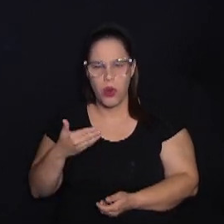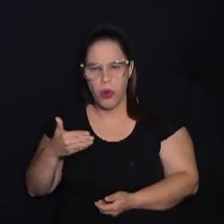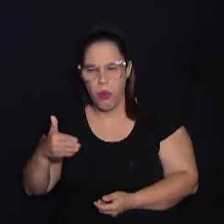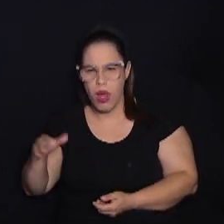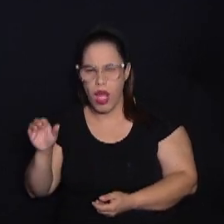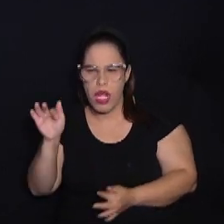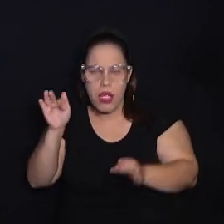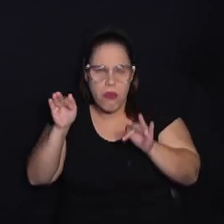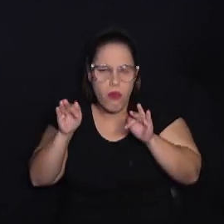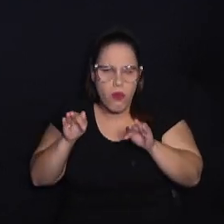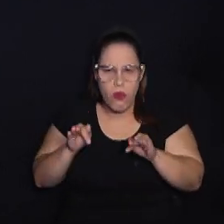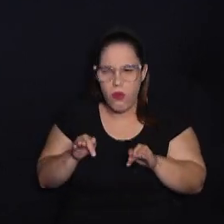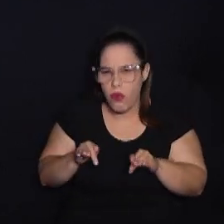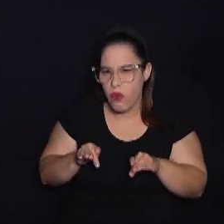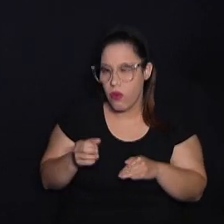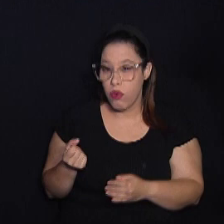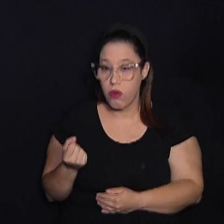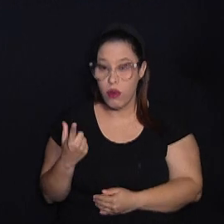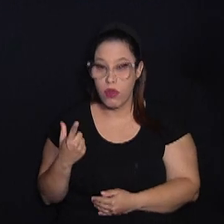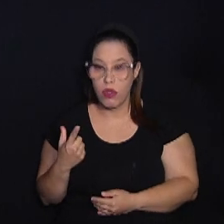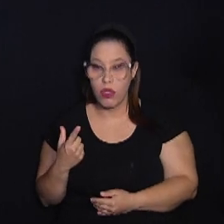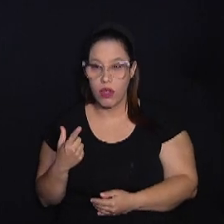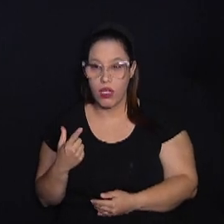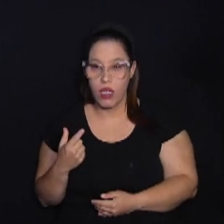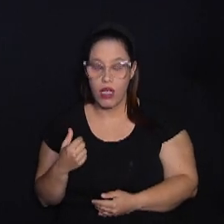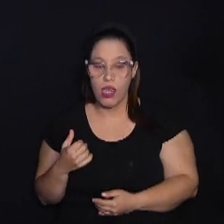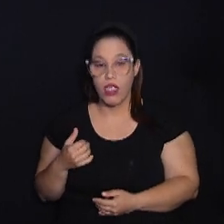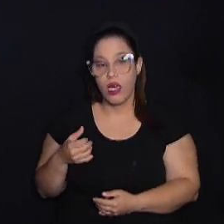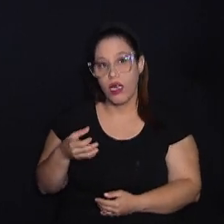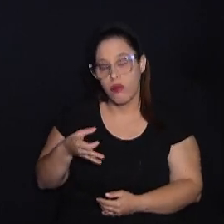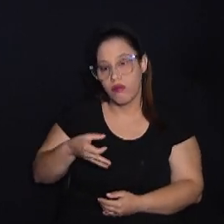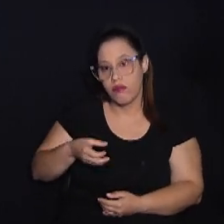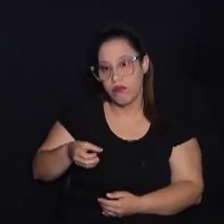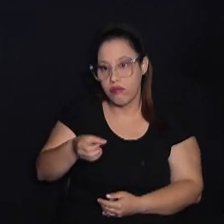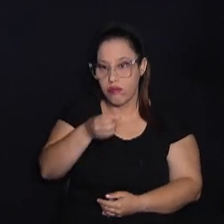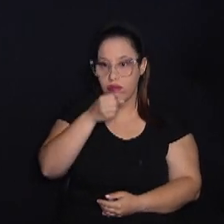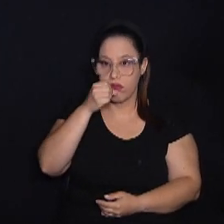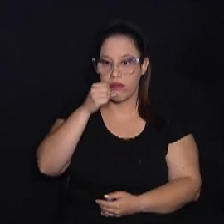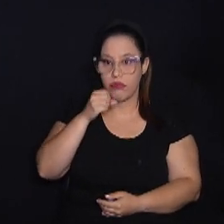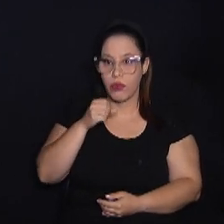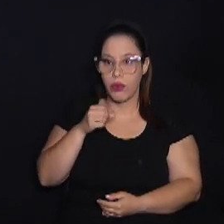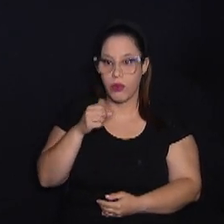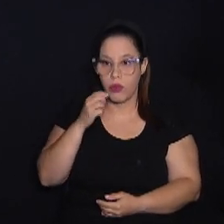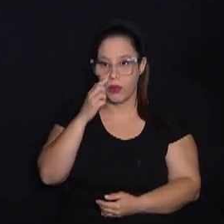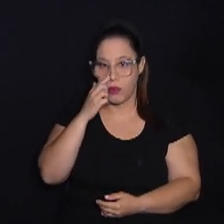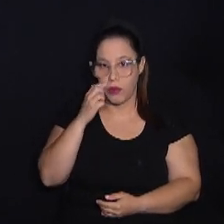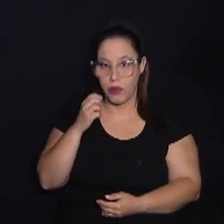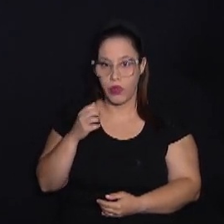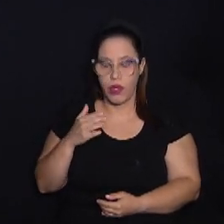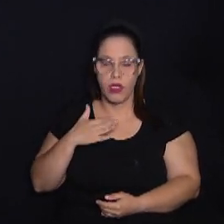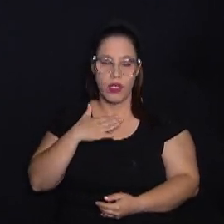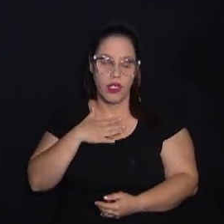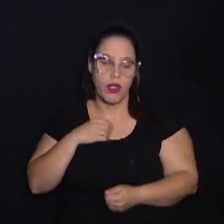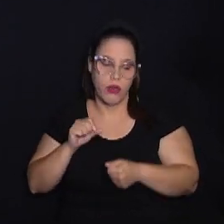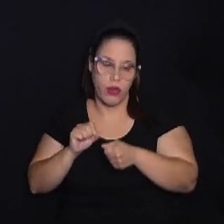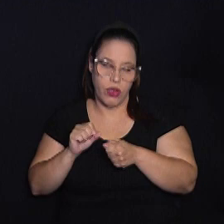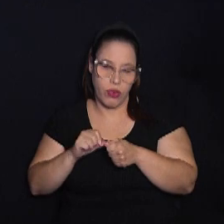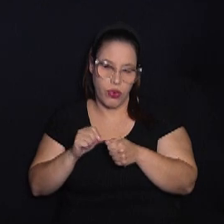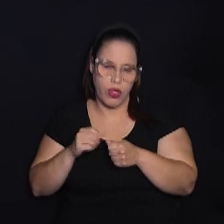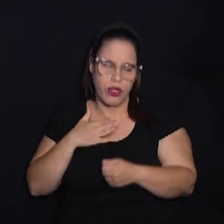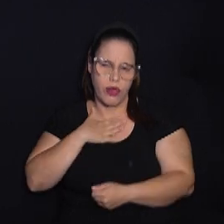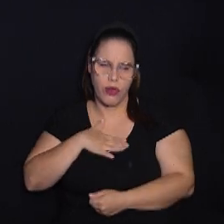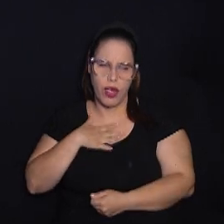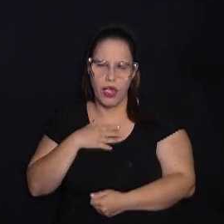finalmente, e não se esqueça que nós teremos um coquetel ali servido no fundo, foi feito com muito carinho pela diretora